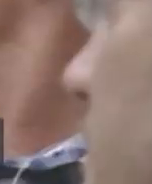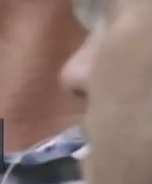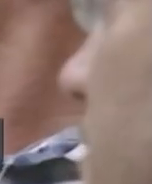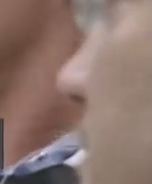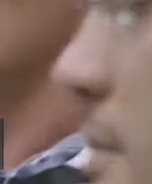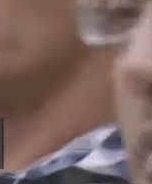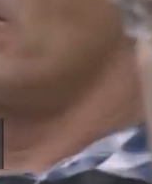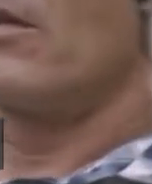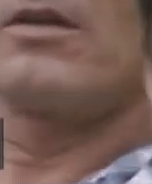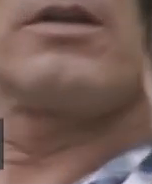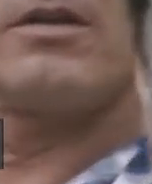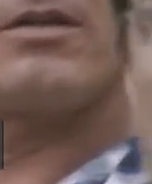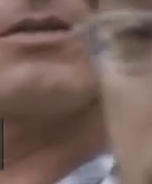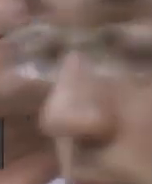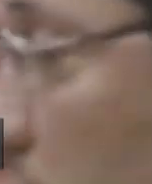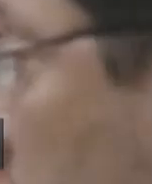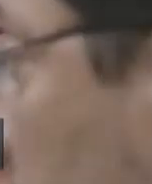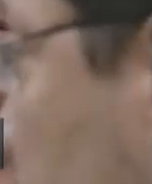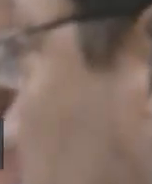Ok.